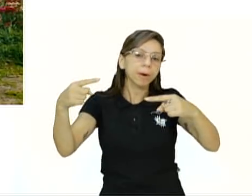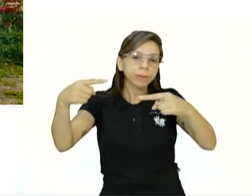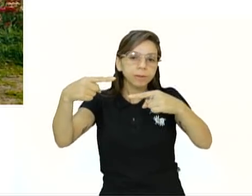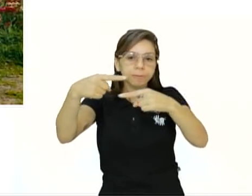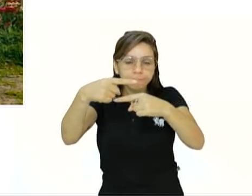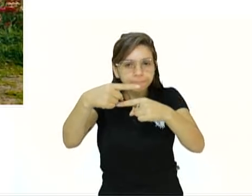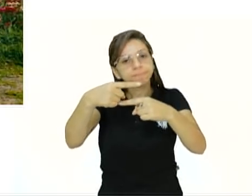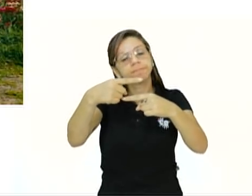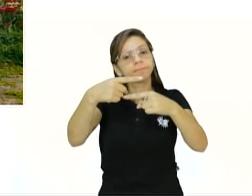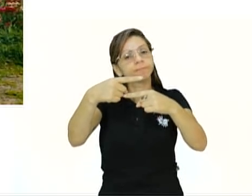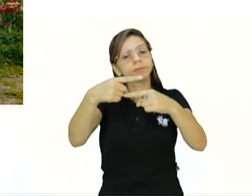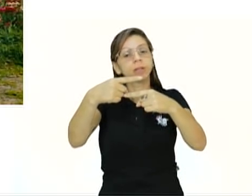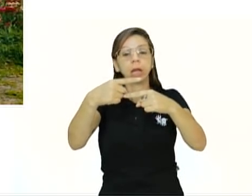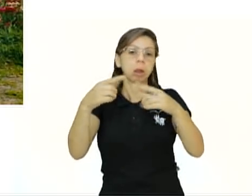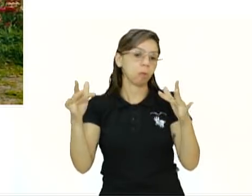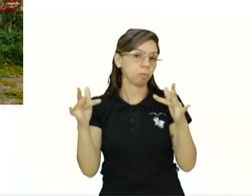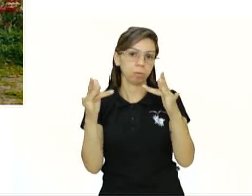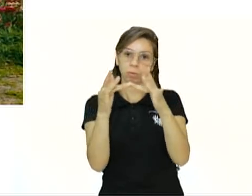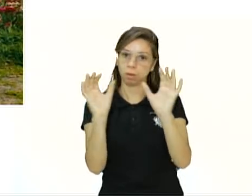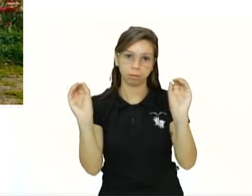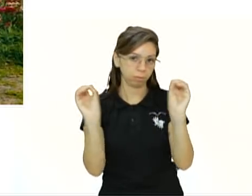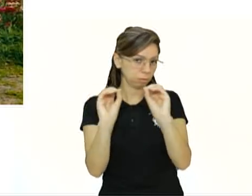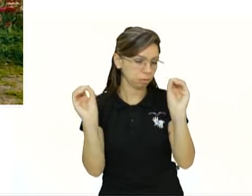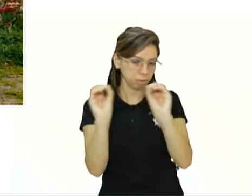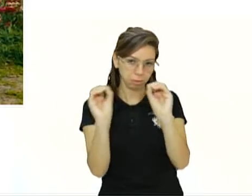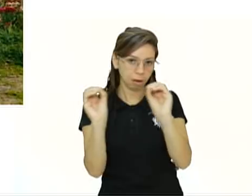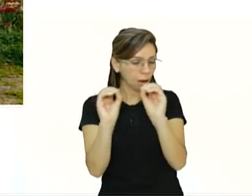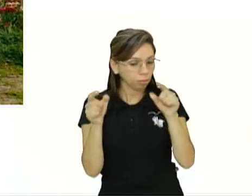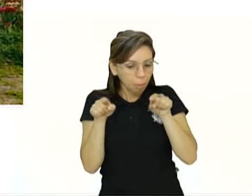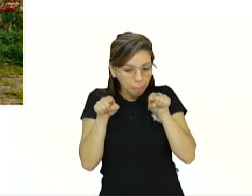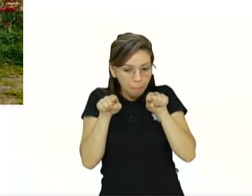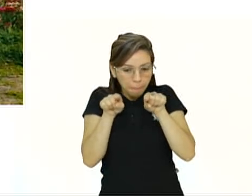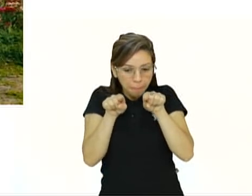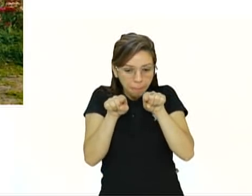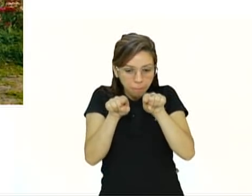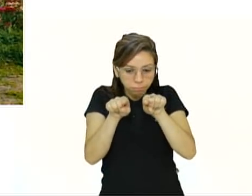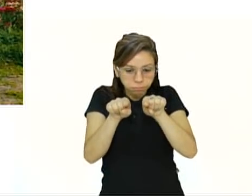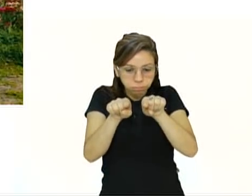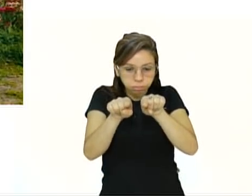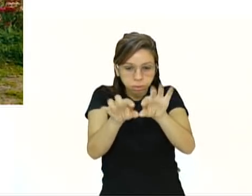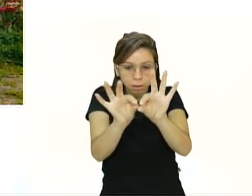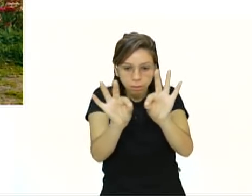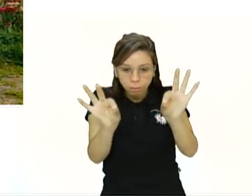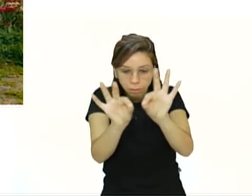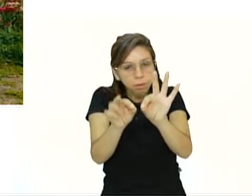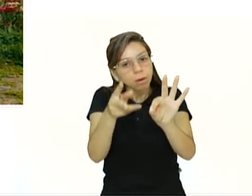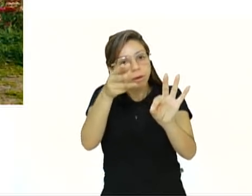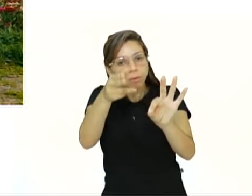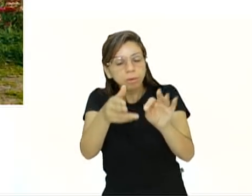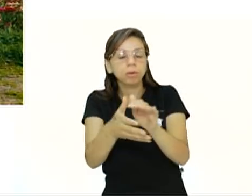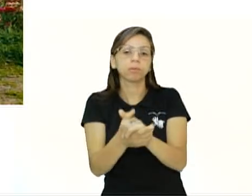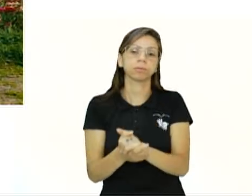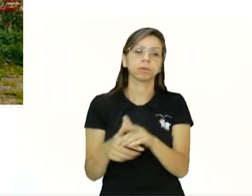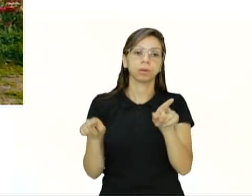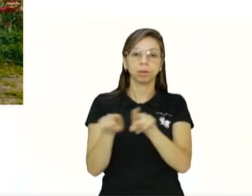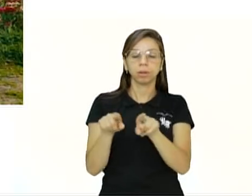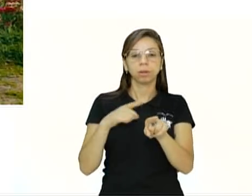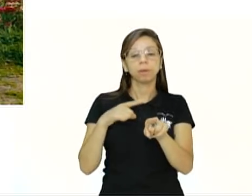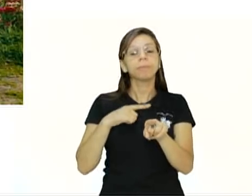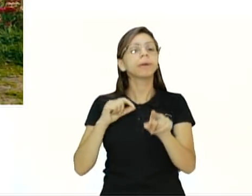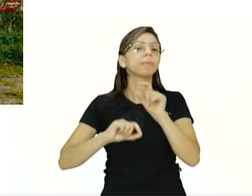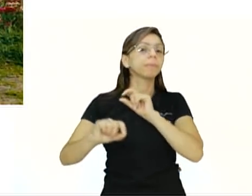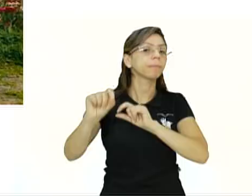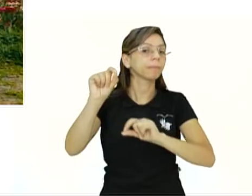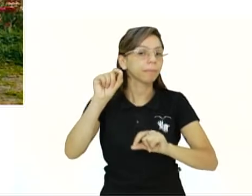que são retas que não se encontram e mantêm a mesma distância entre si. Elas podem ser, as retas e as linhas, elas